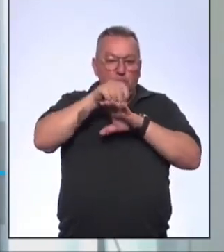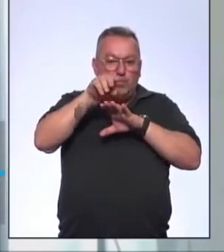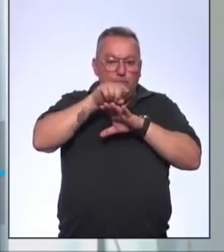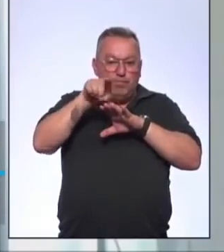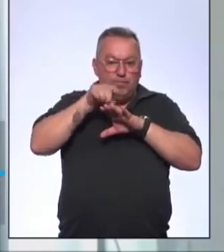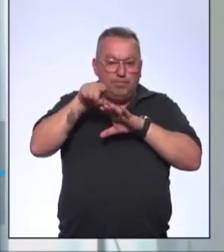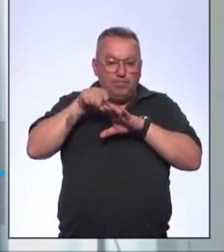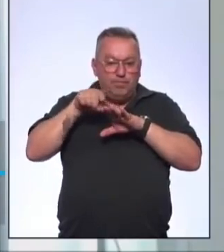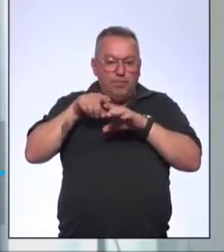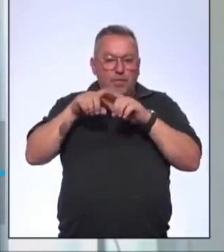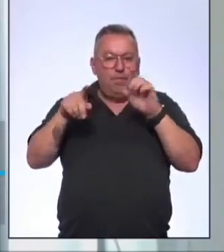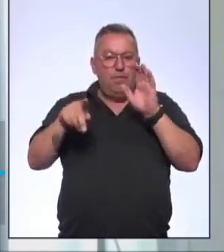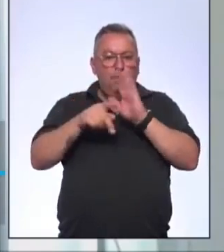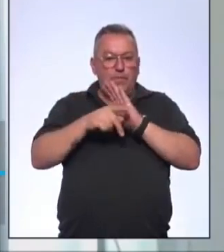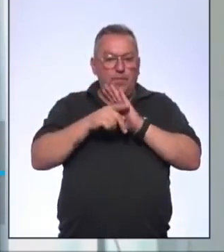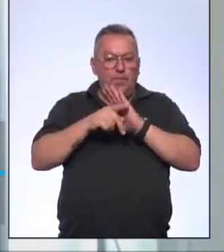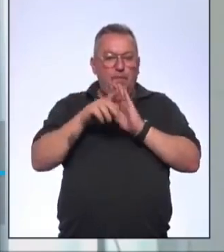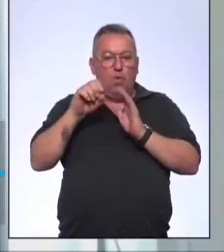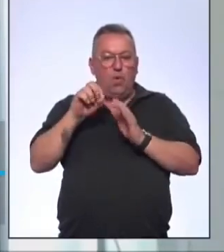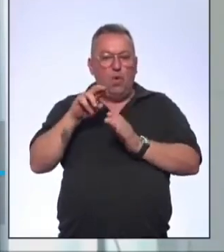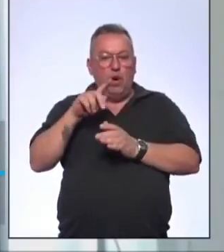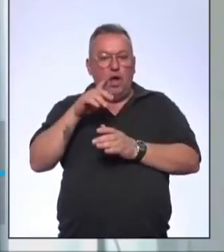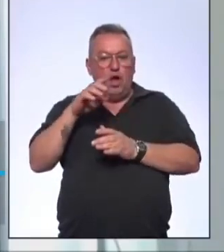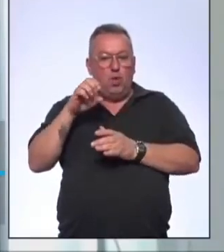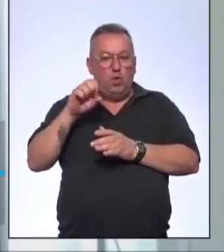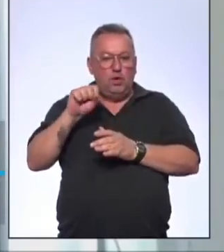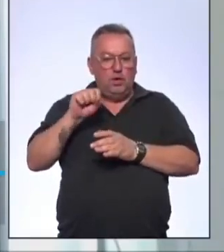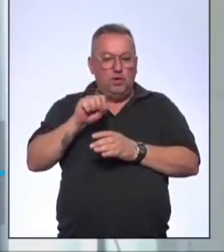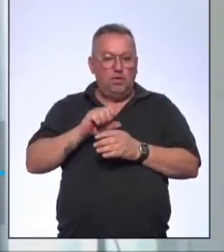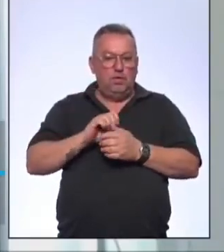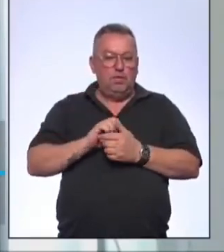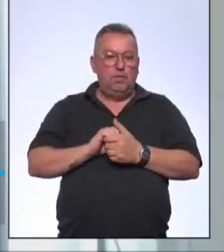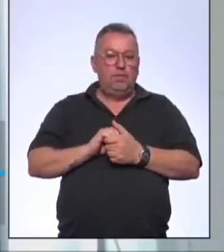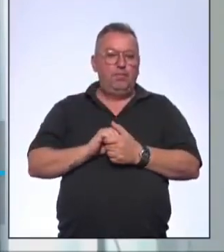produzidas através dos órgãos.